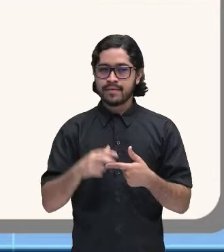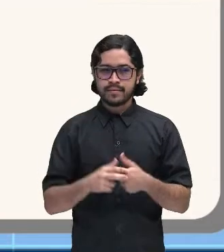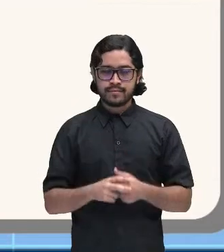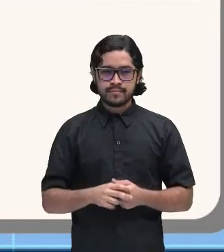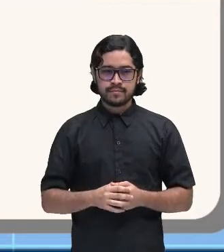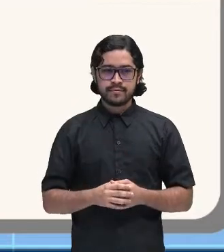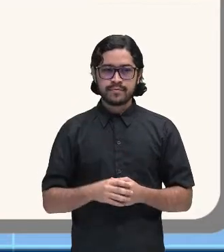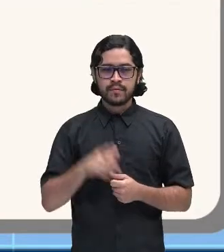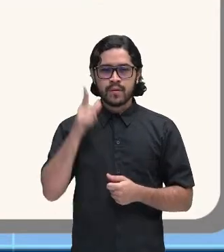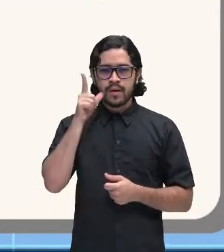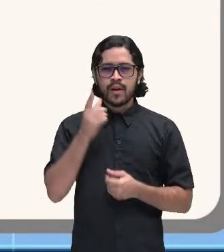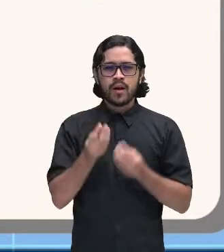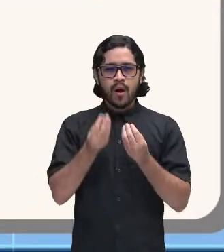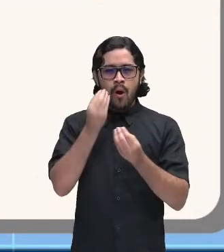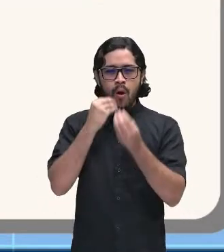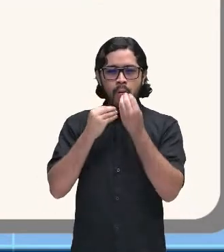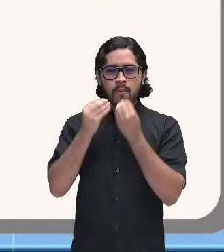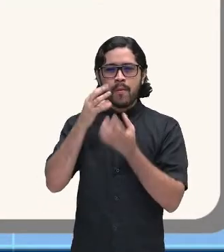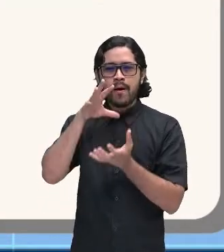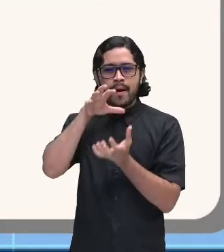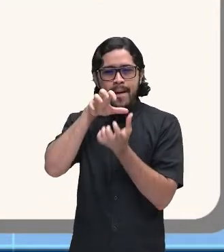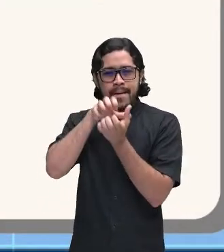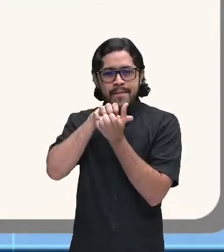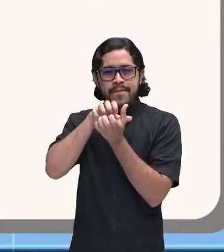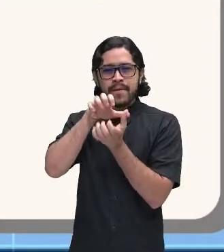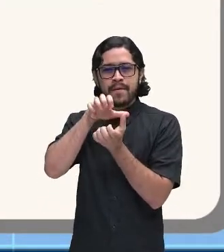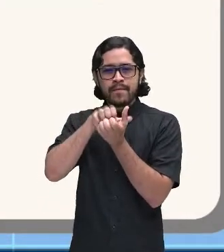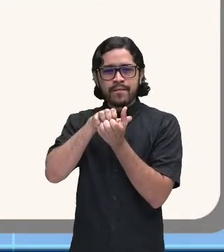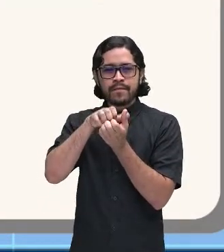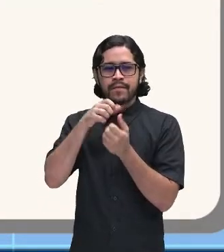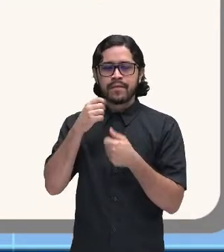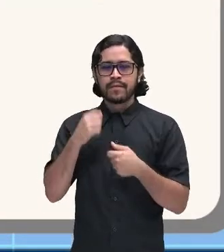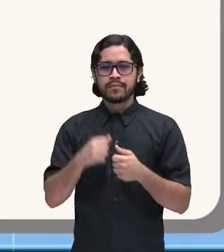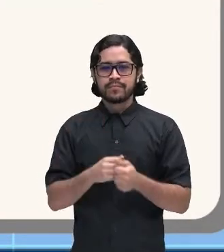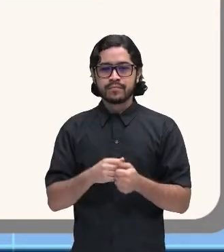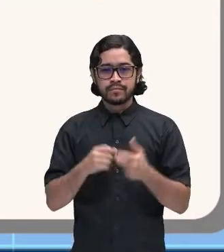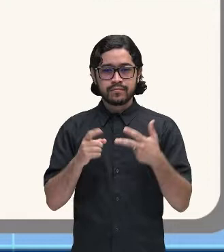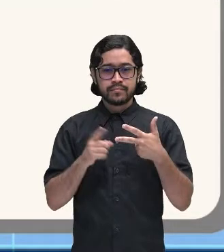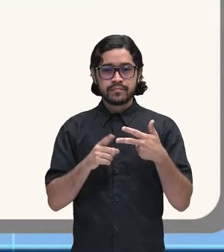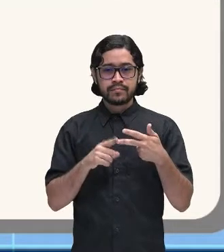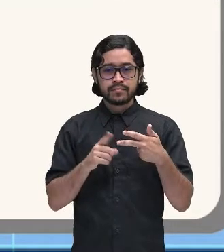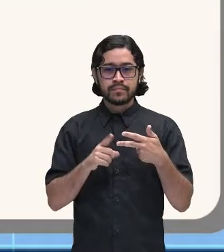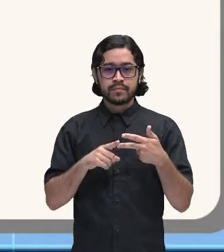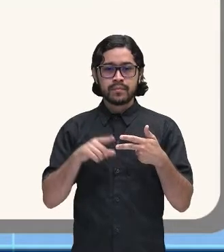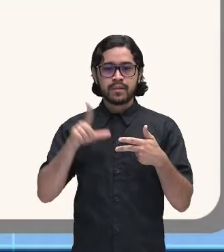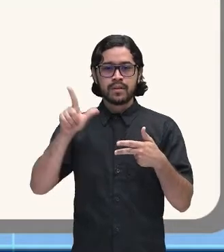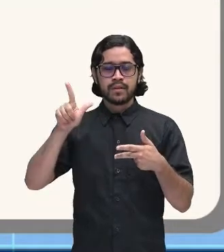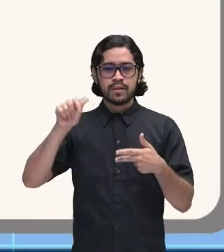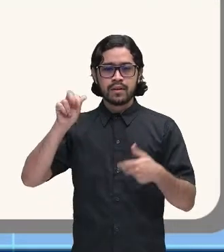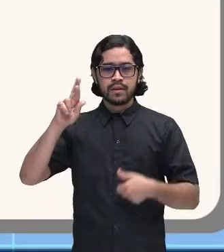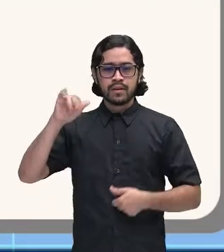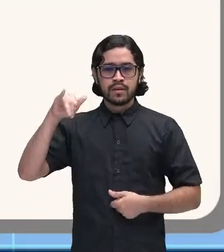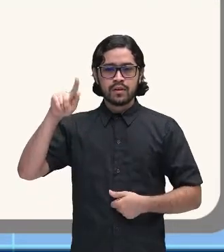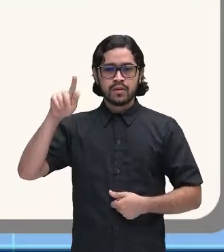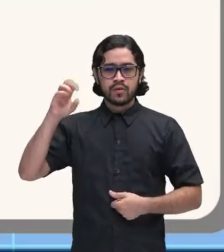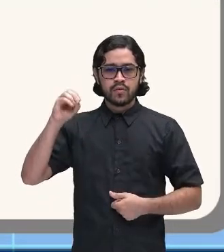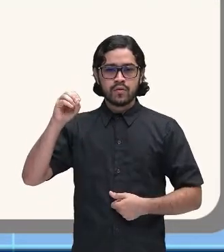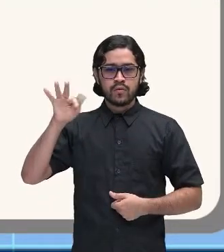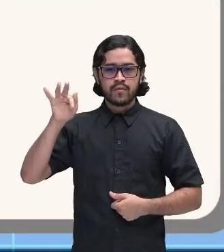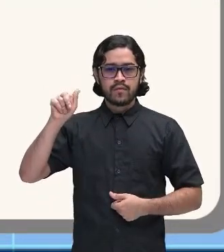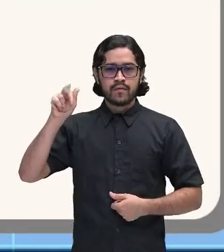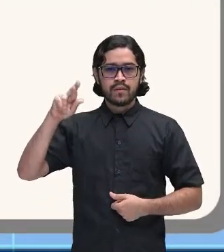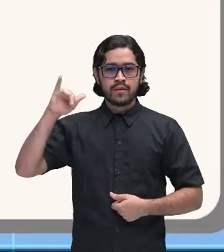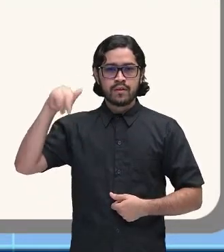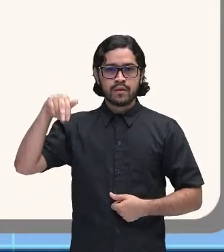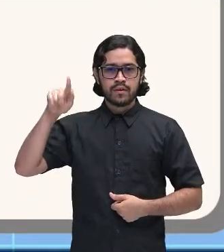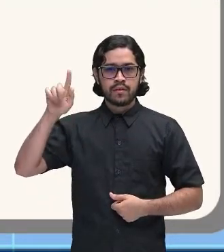recepcionar o alimento que nós ingerimos, e a laringofaringe. A laringofaringe é essa